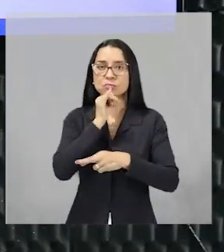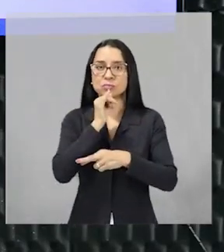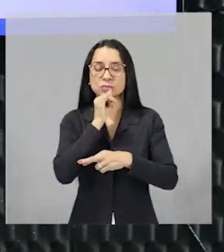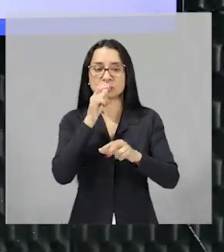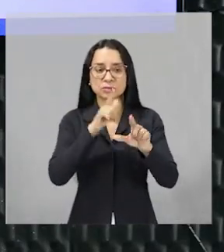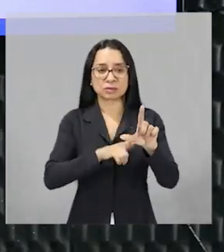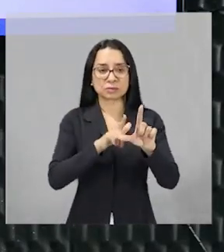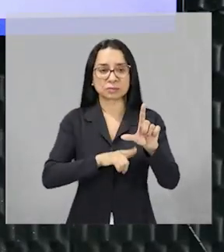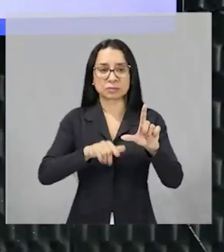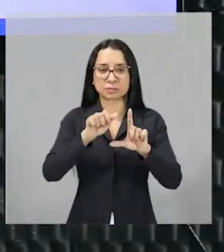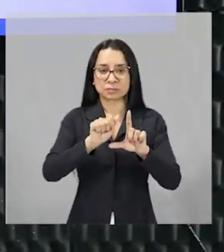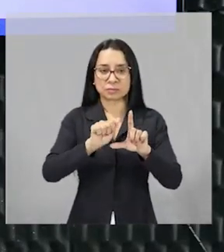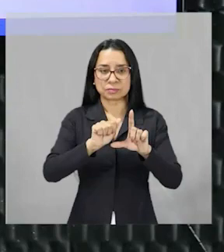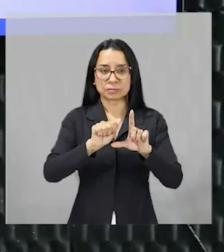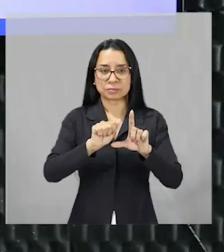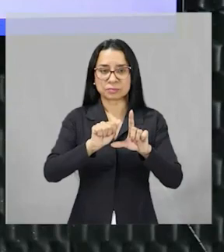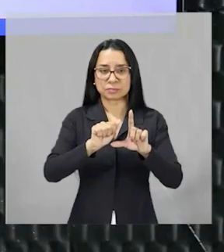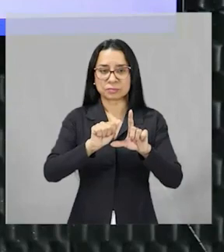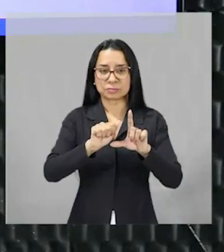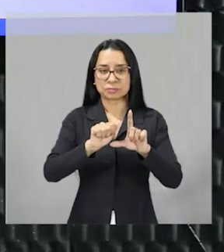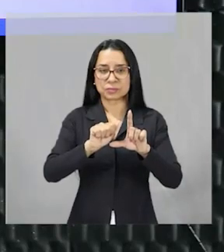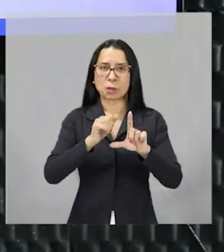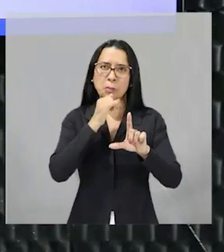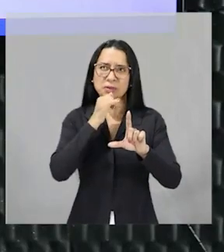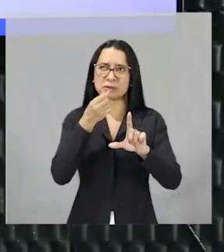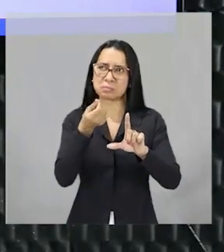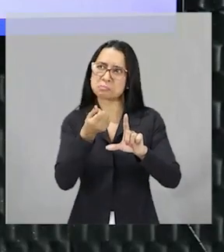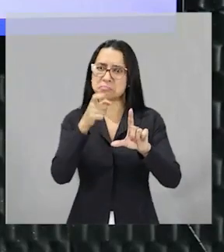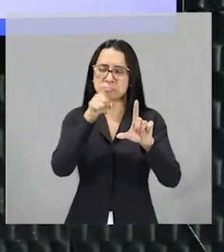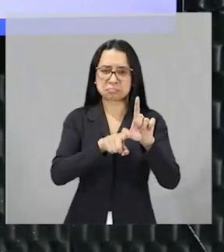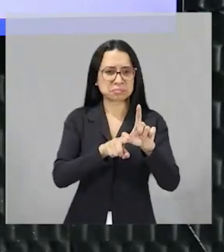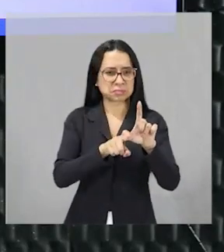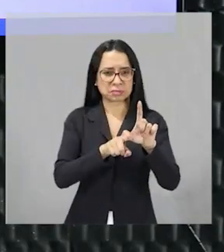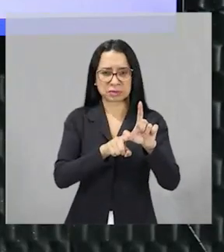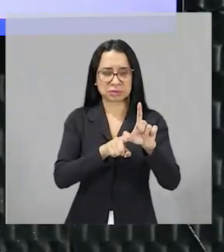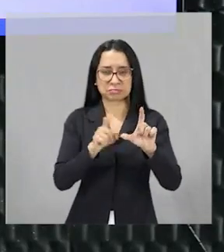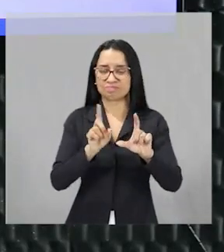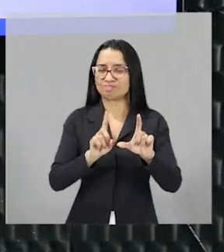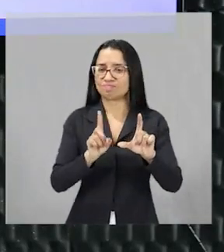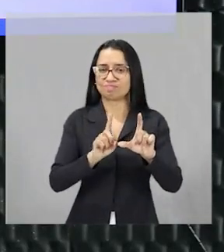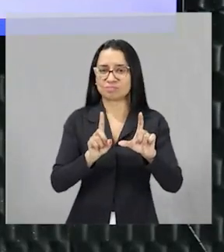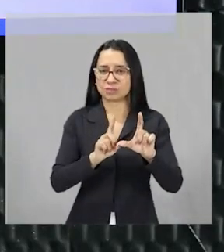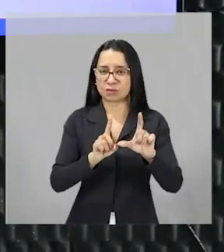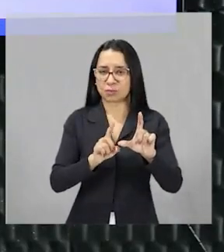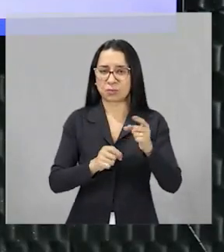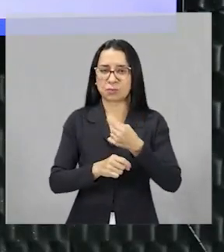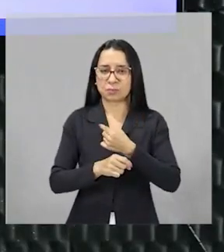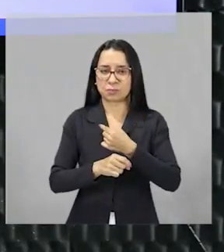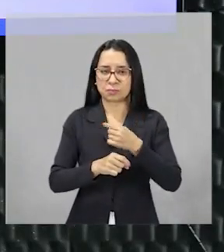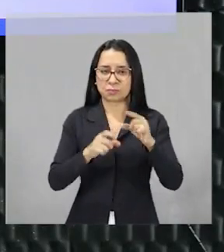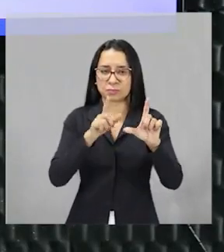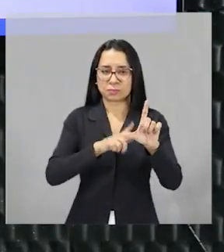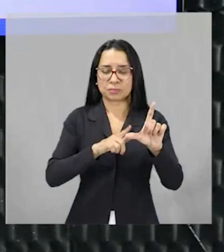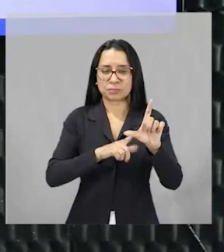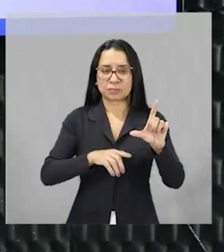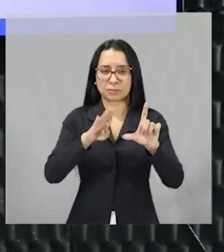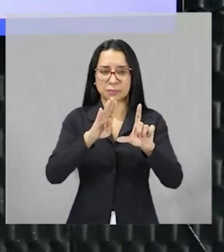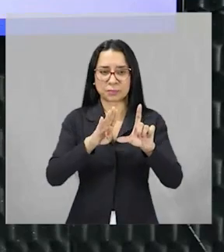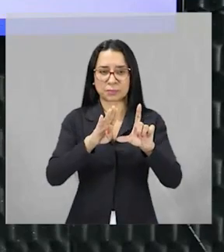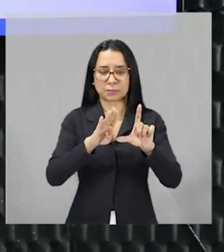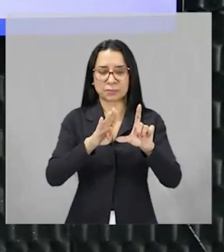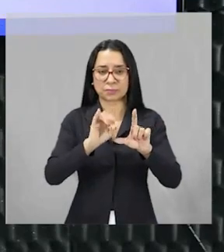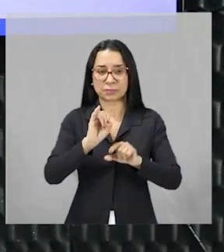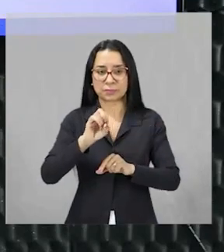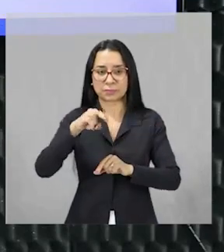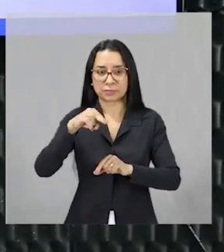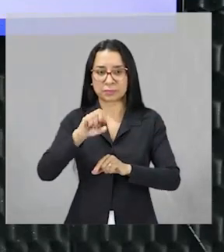Letra A, endividamento. O texto não vai fazer uma associação entre questões financeiras nesse momento, então já foi, já eliminou. Letra B,